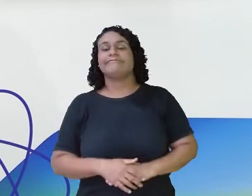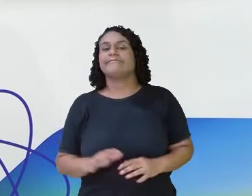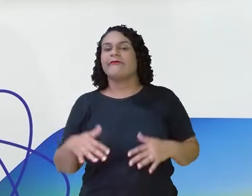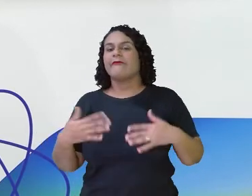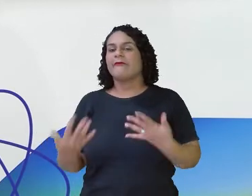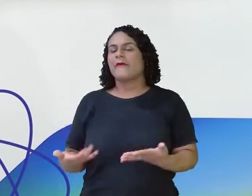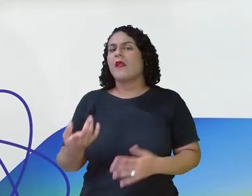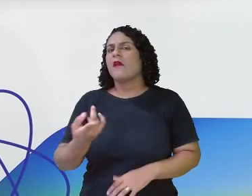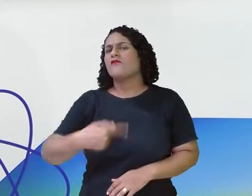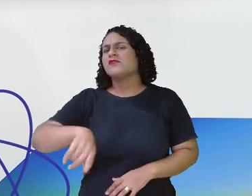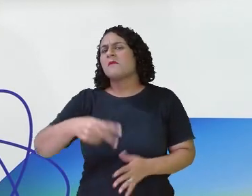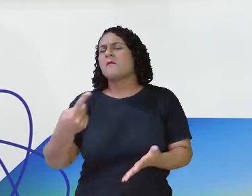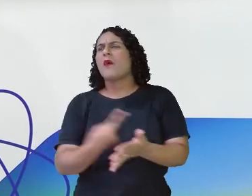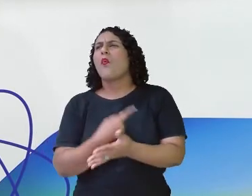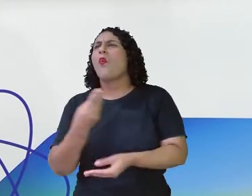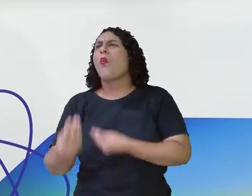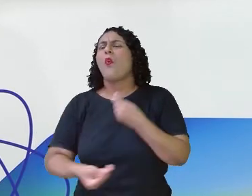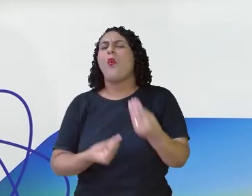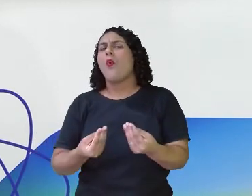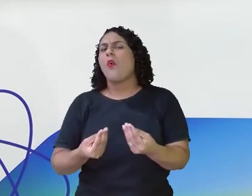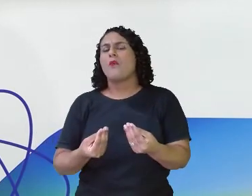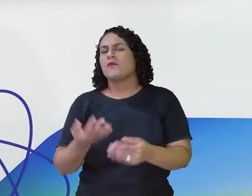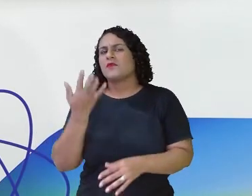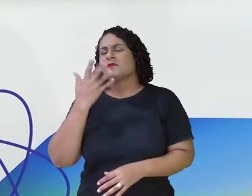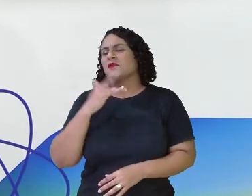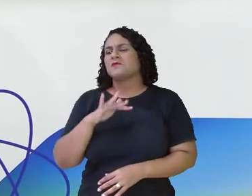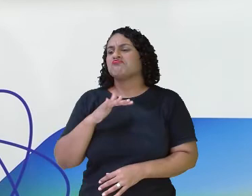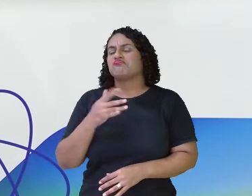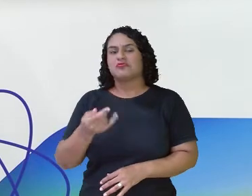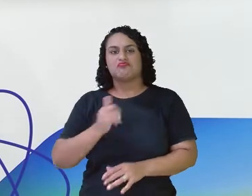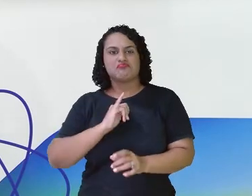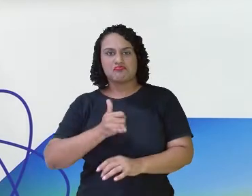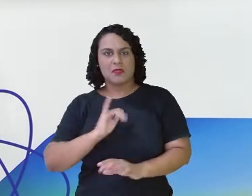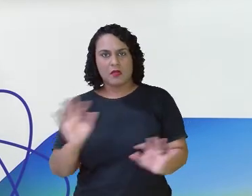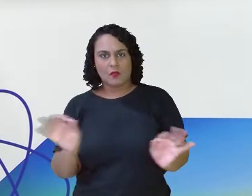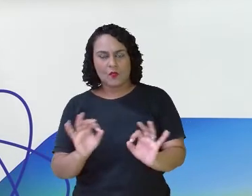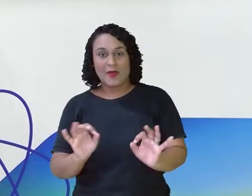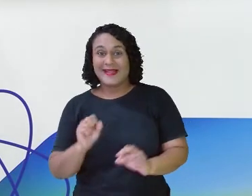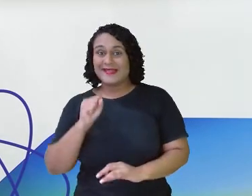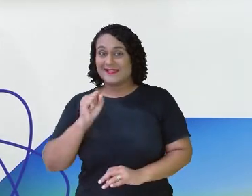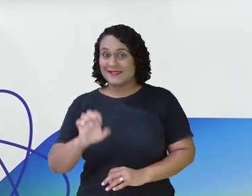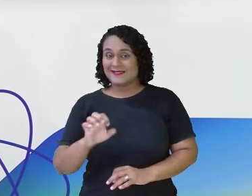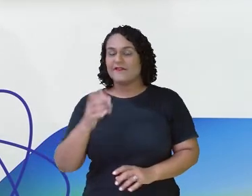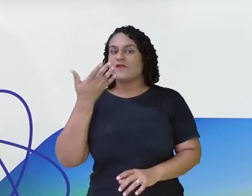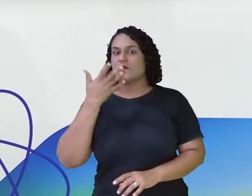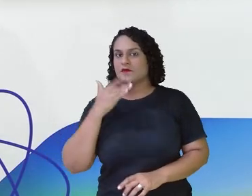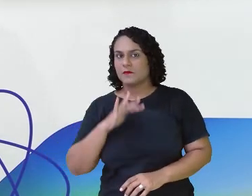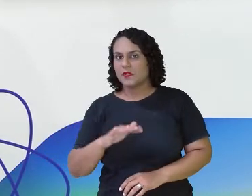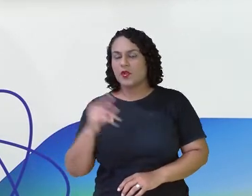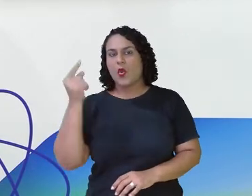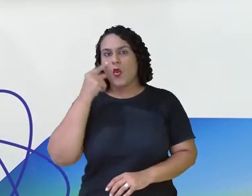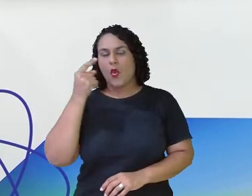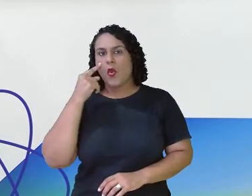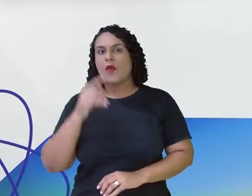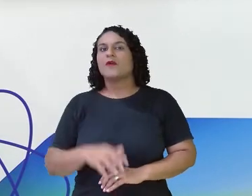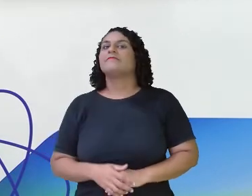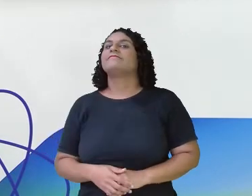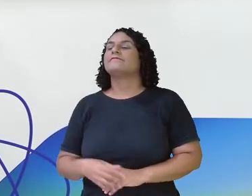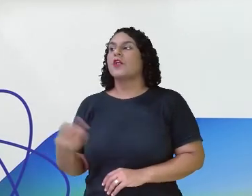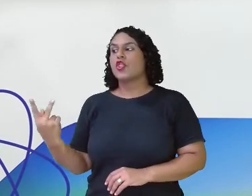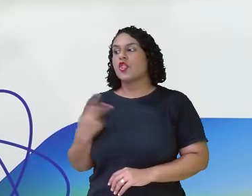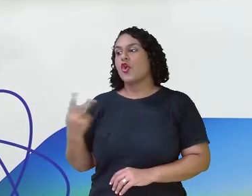Professora, como a senhora sabe que não são os meninos que estão narrando? Porque se fossem os meninos, seria mais ou menos assim, ó.